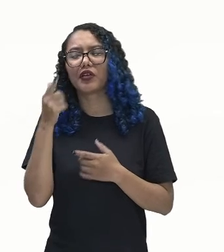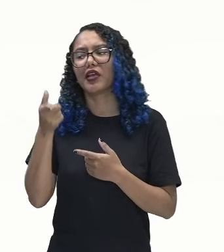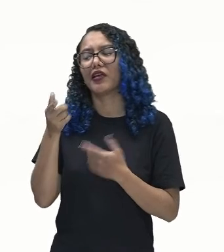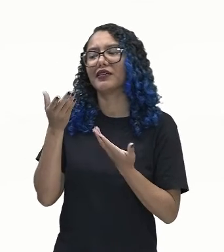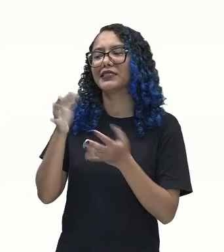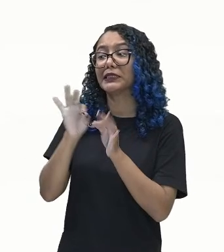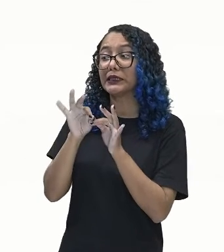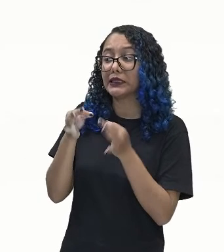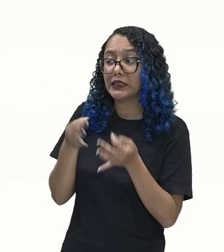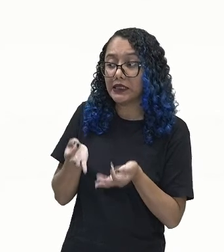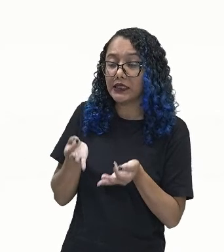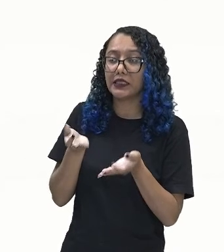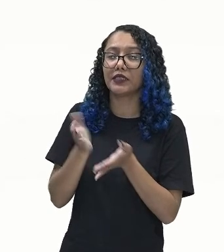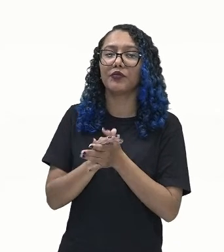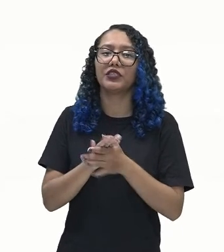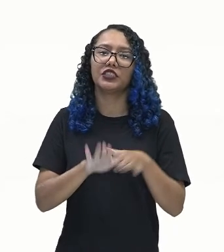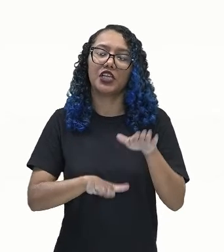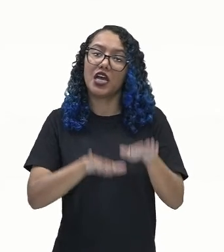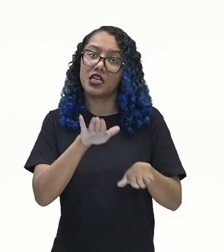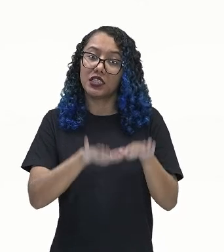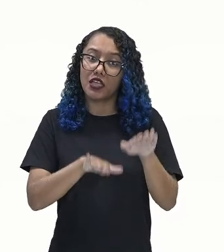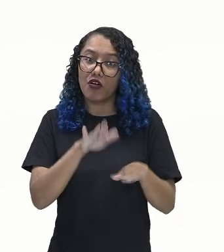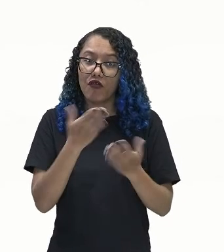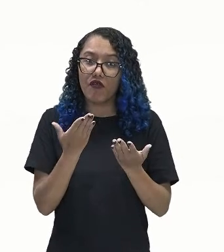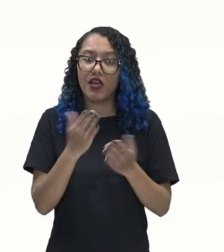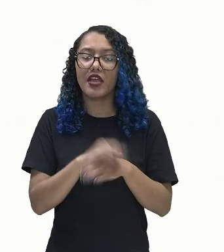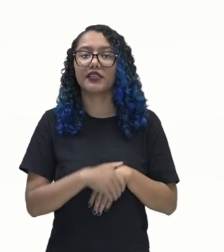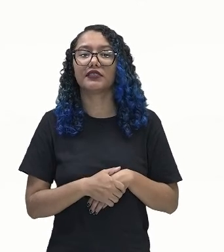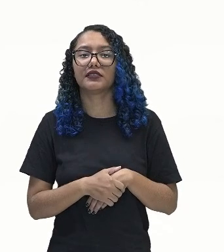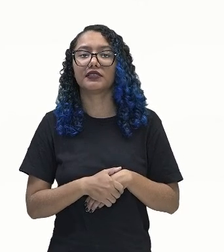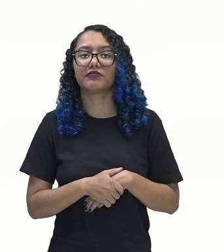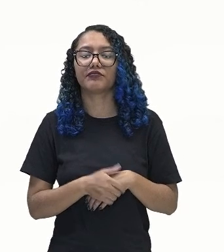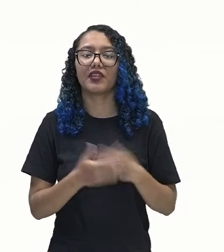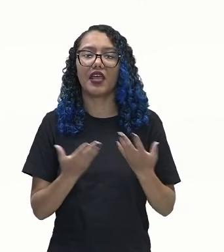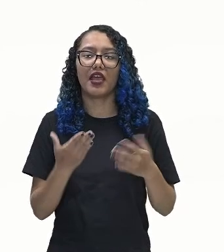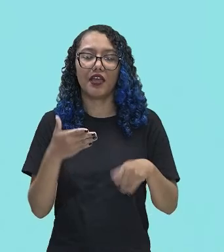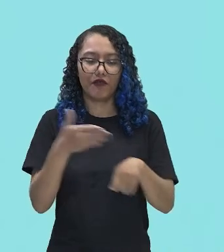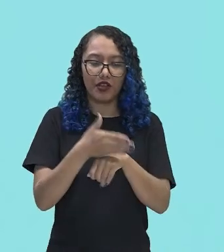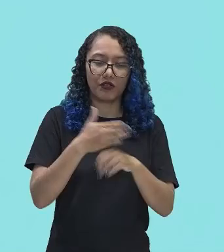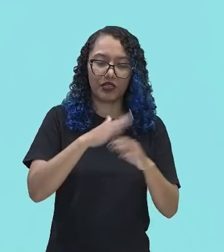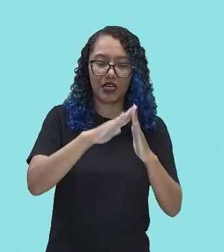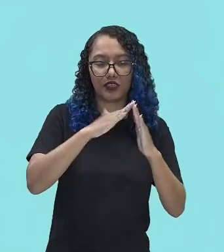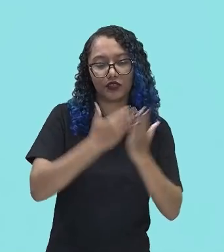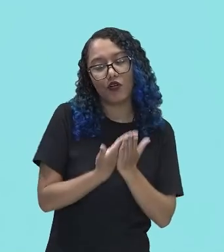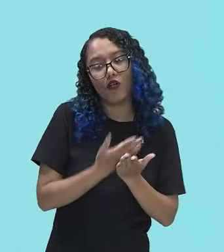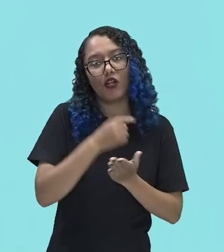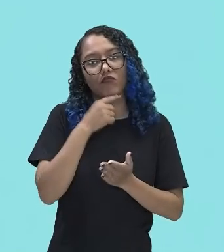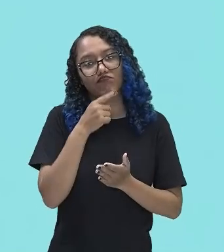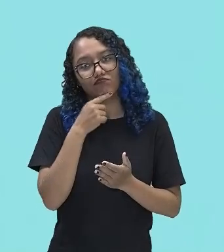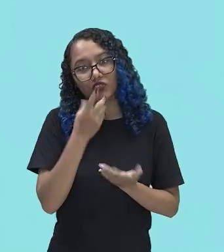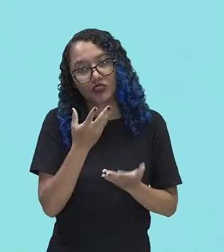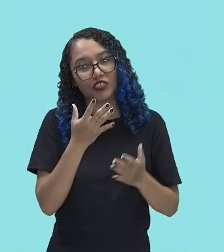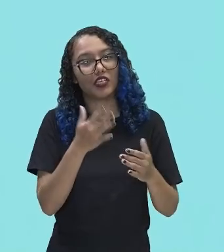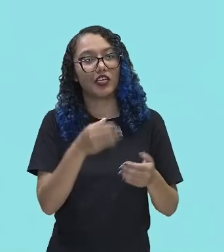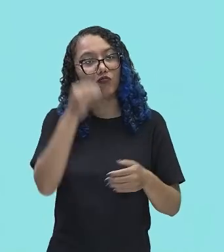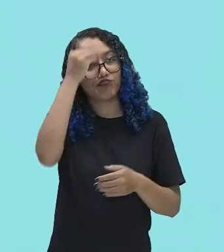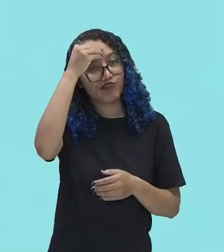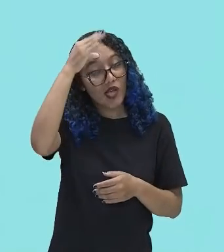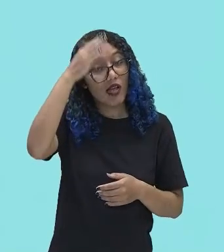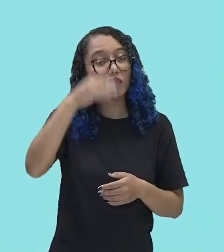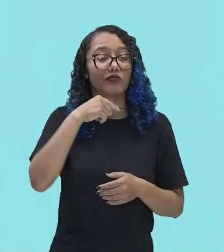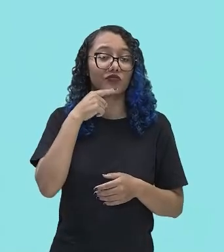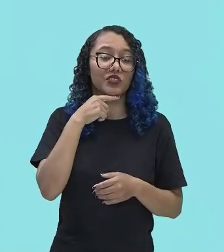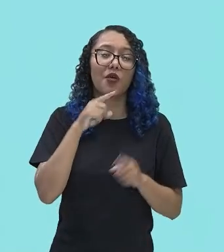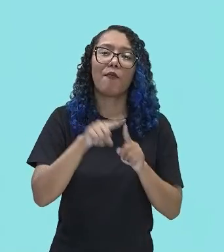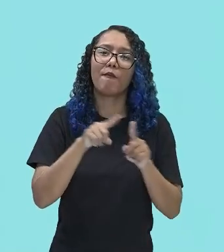provavelmente não teve muitas condições de frequentar realmente a escola e aprimorar os seus conhecimentos, certo?